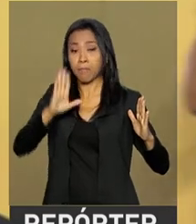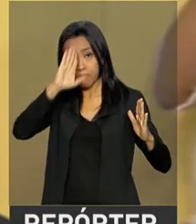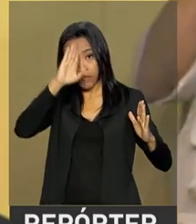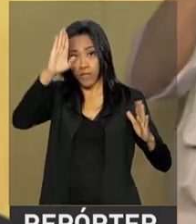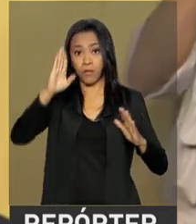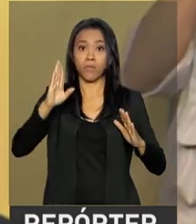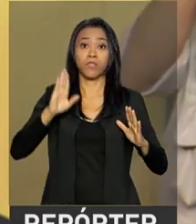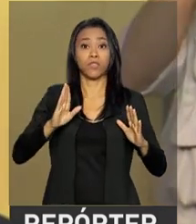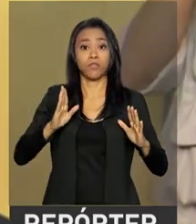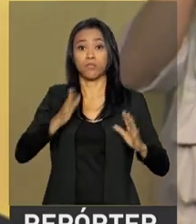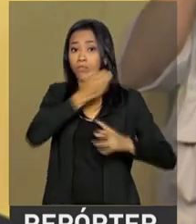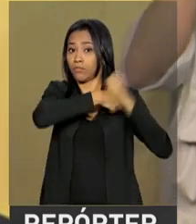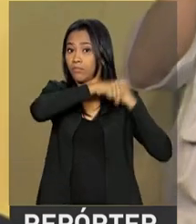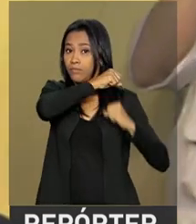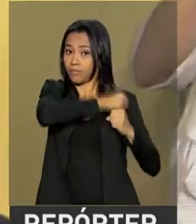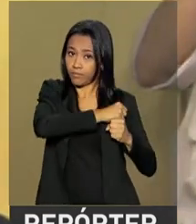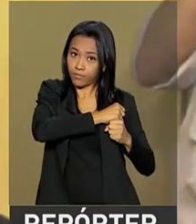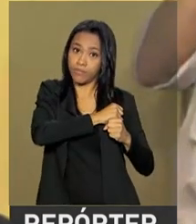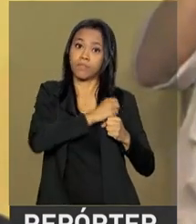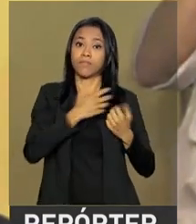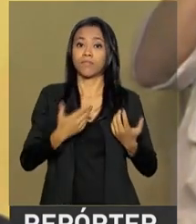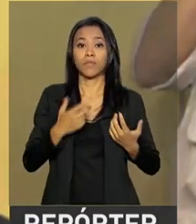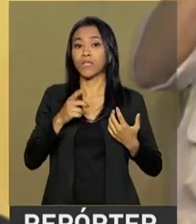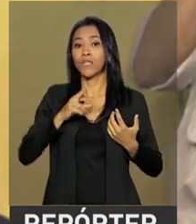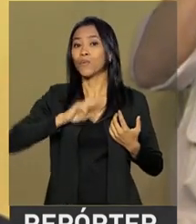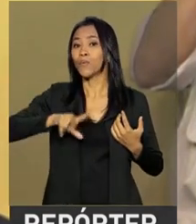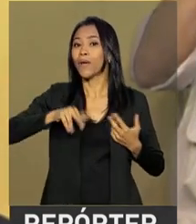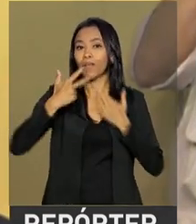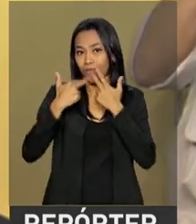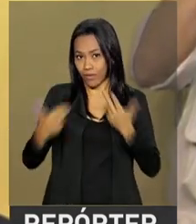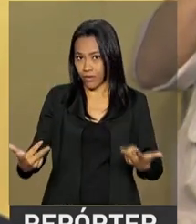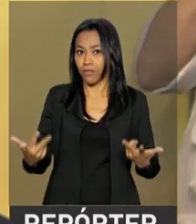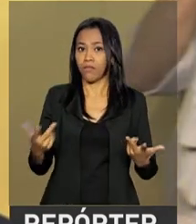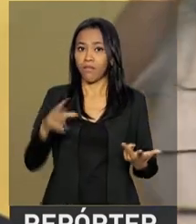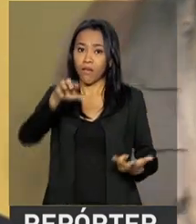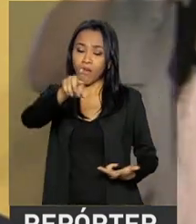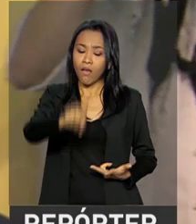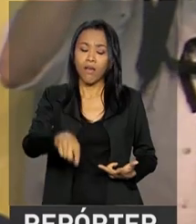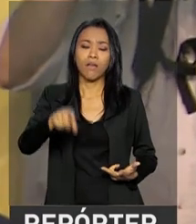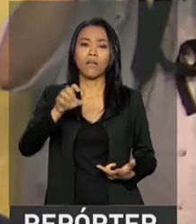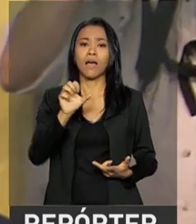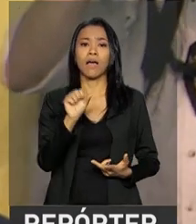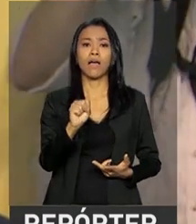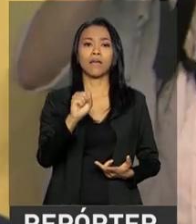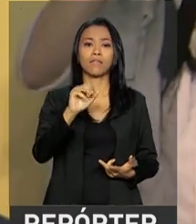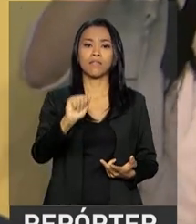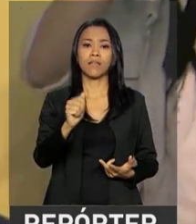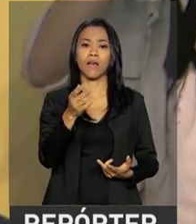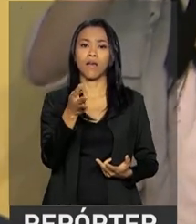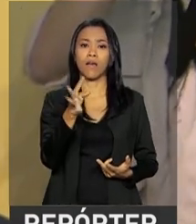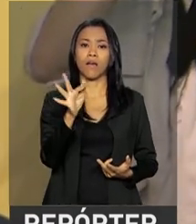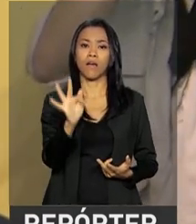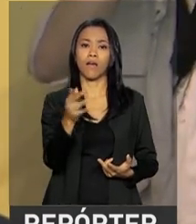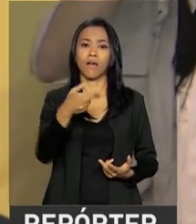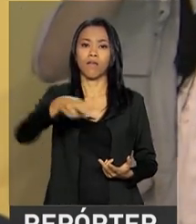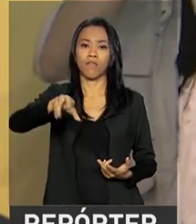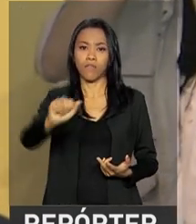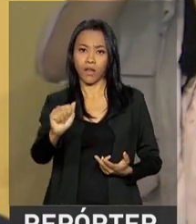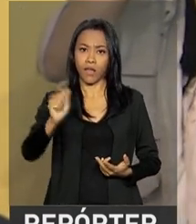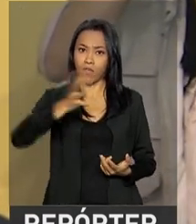que se encerrou. Para não dizer novidade, basta dizer da nossa safra recorde, mais de